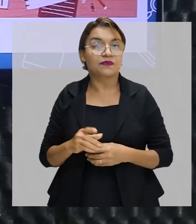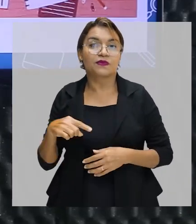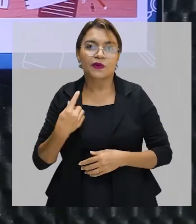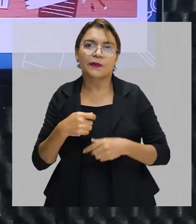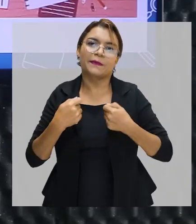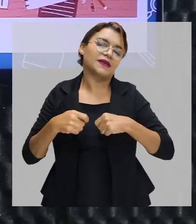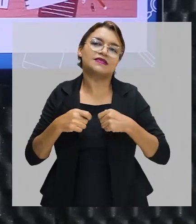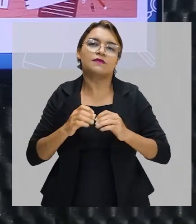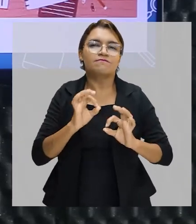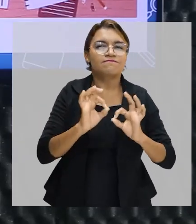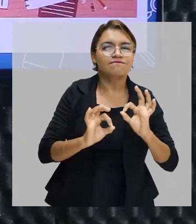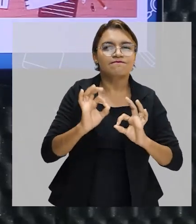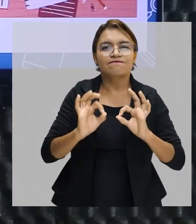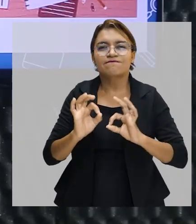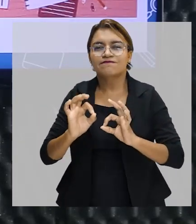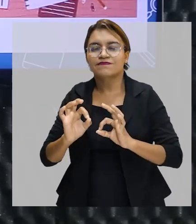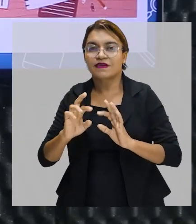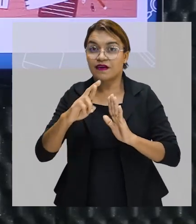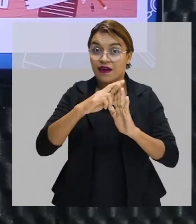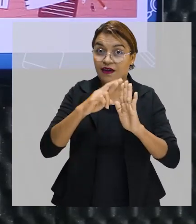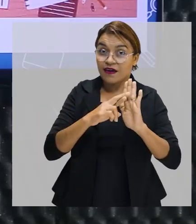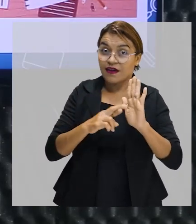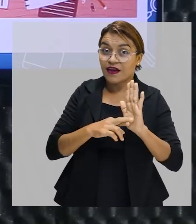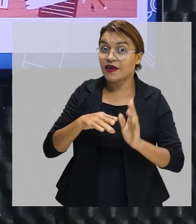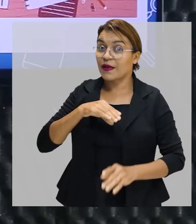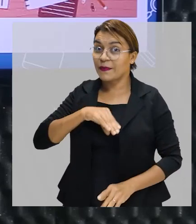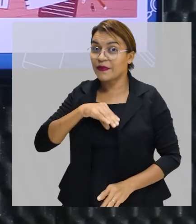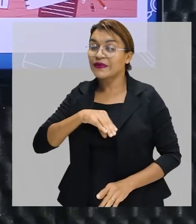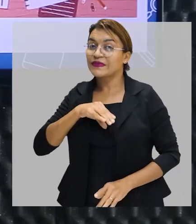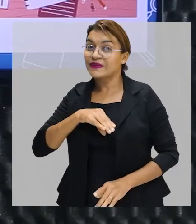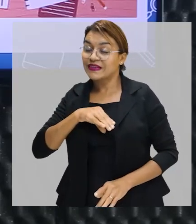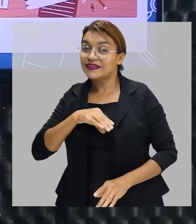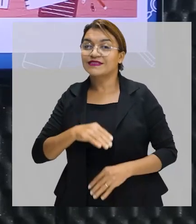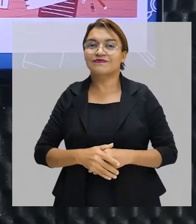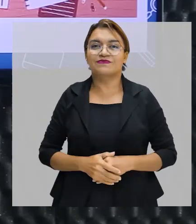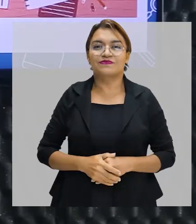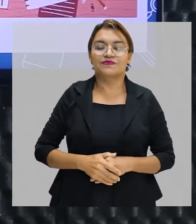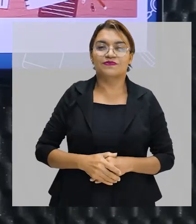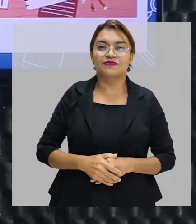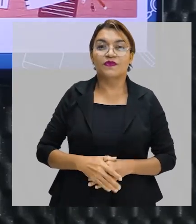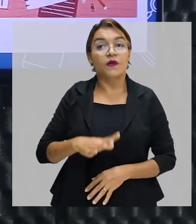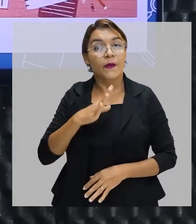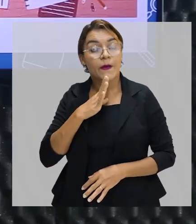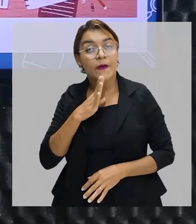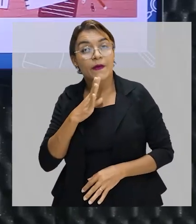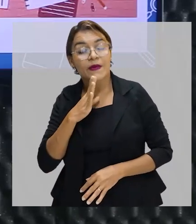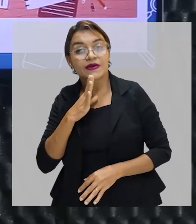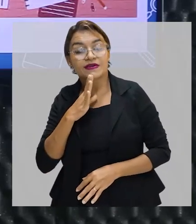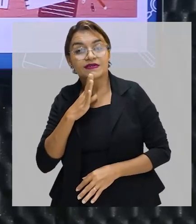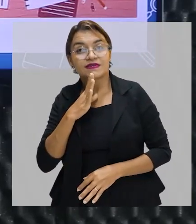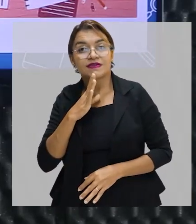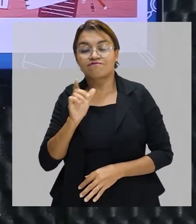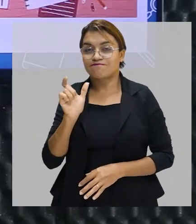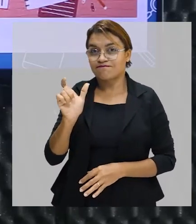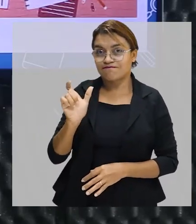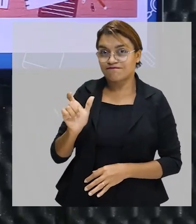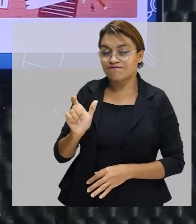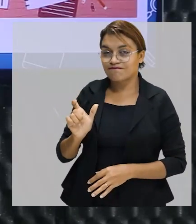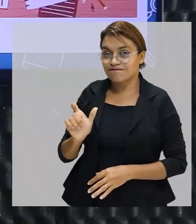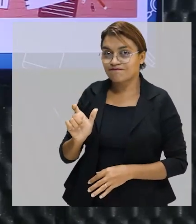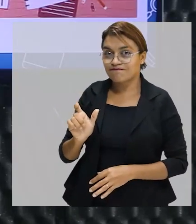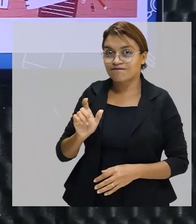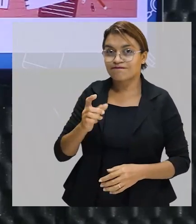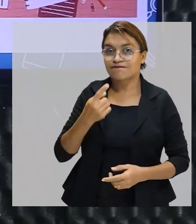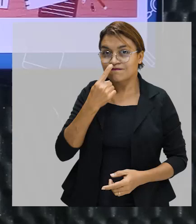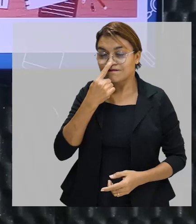é ajustar aqui as regrinhas da língua portuguesa, conhecer algo que a gente ainda não conhece, ter familiaridade com